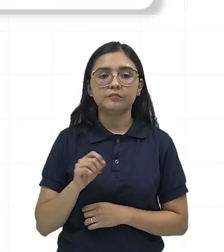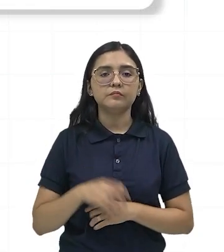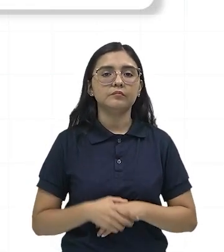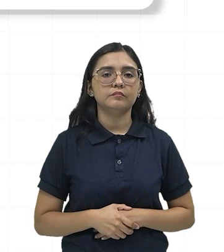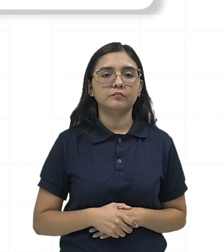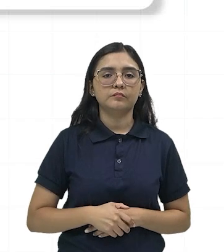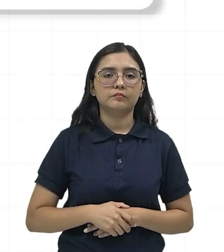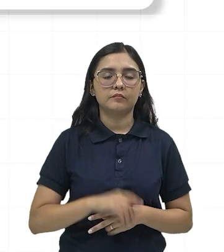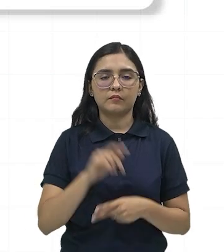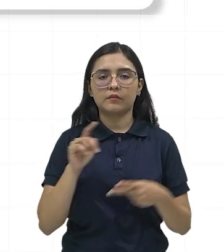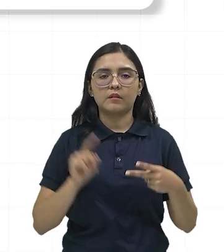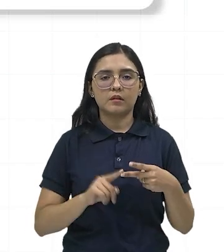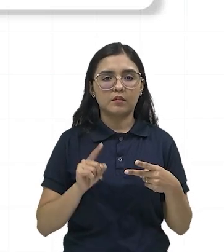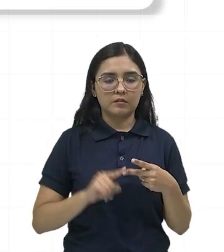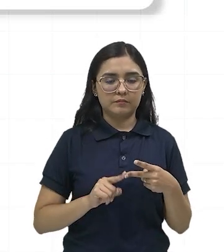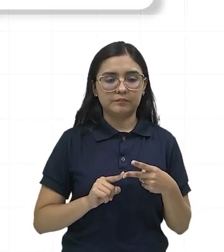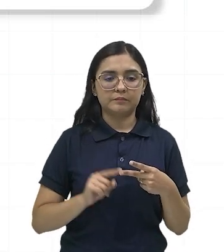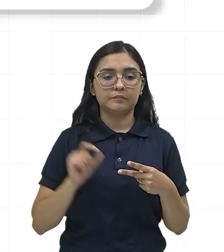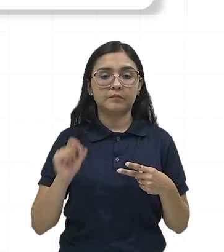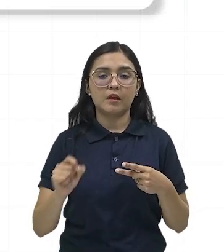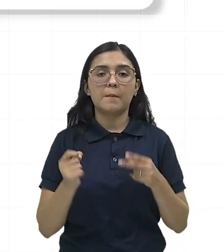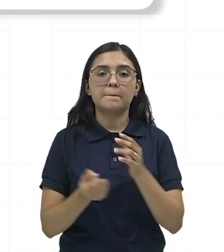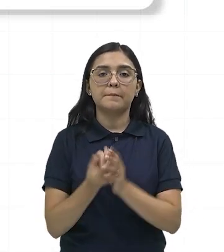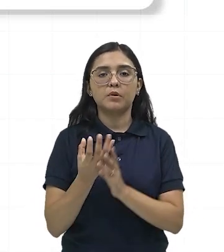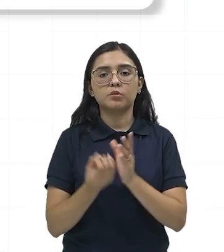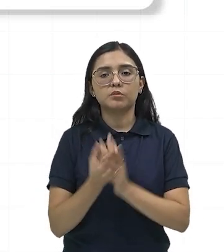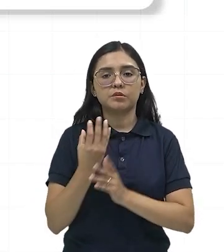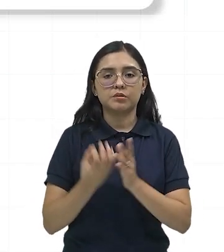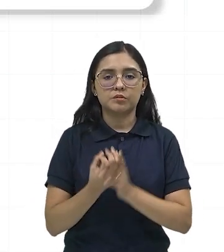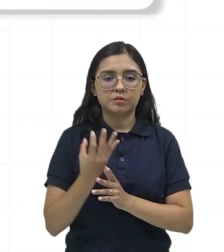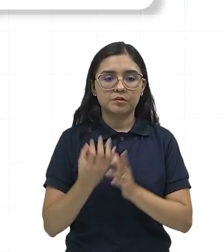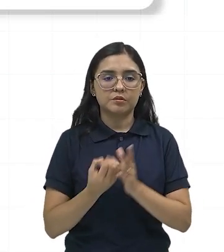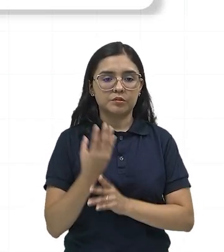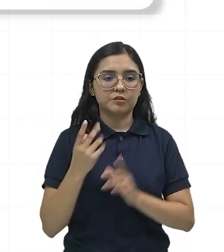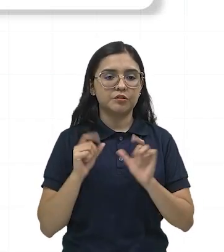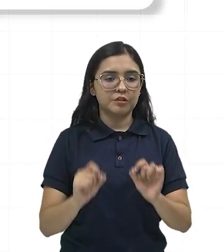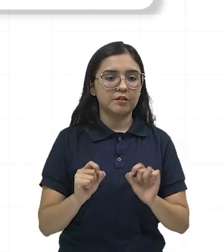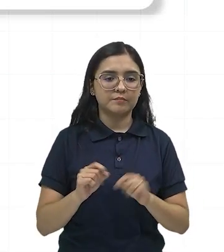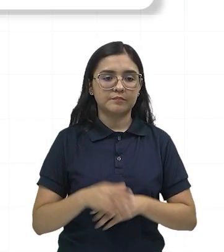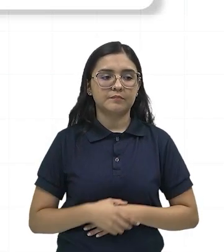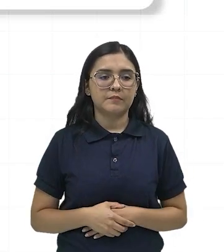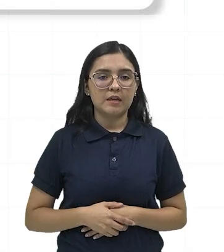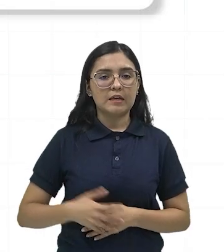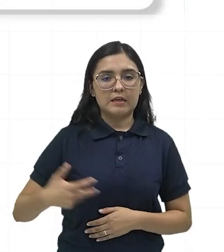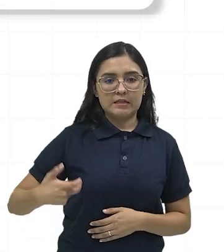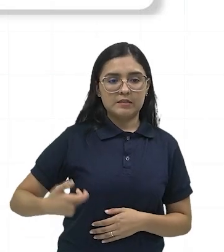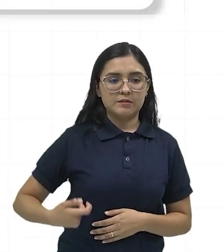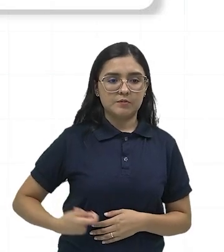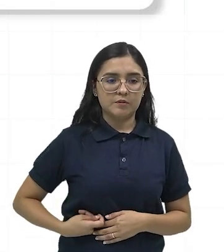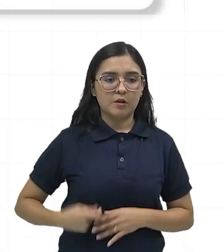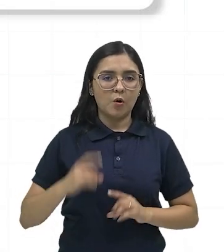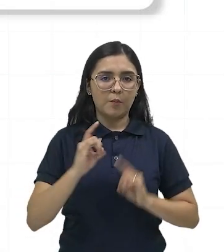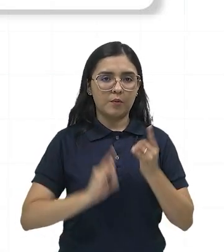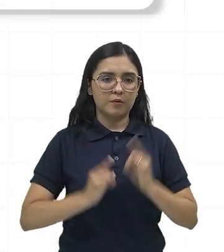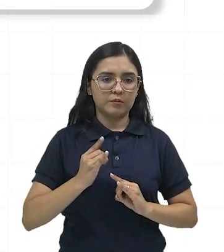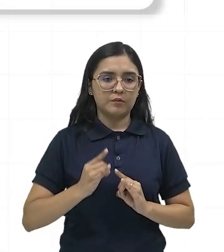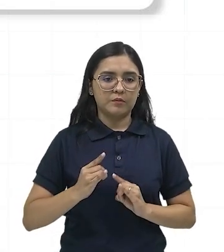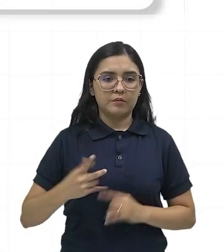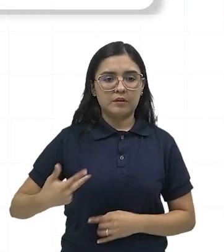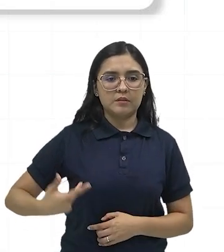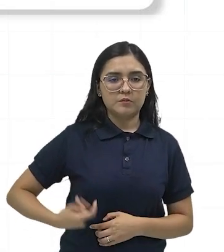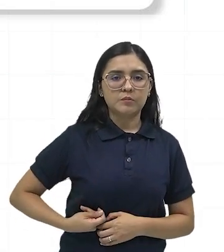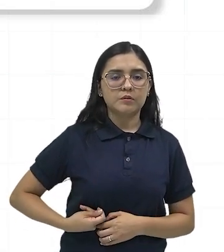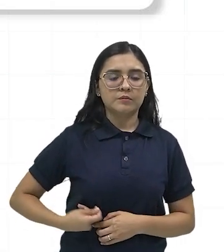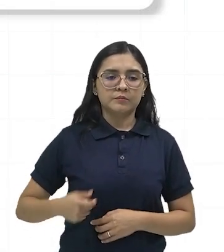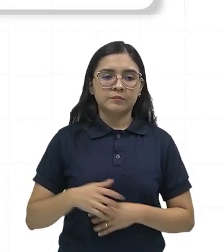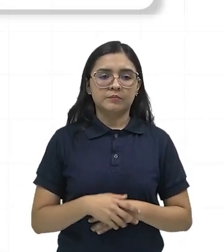endócrina do pâncreas é a produção de insulina, né? Então, o hormônio, nós temos aí